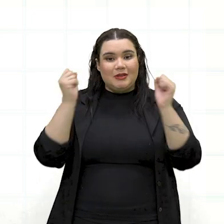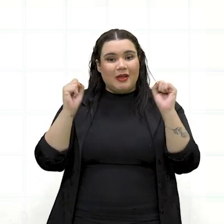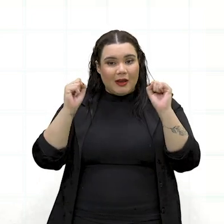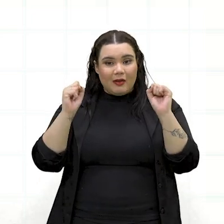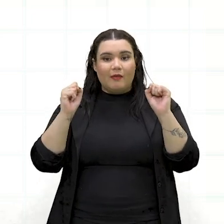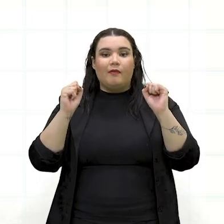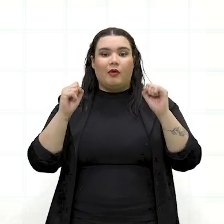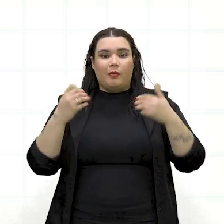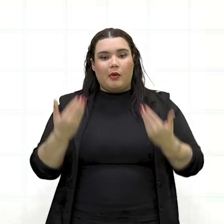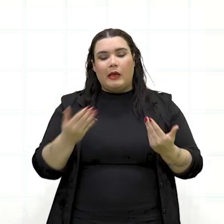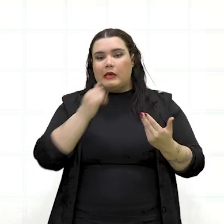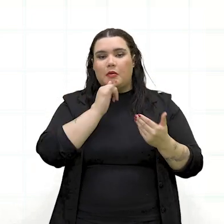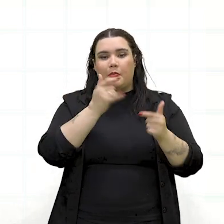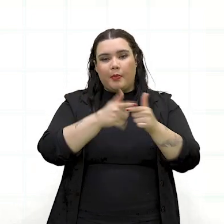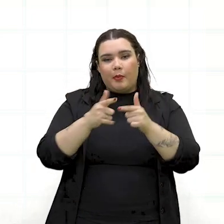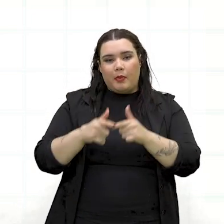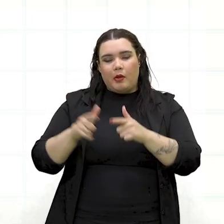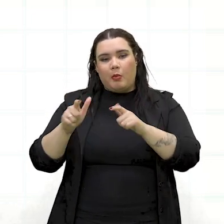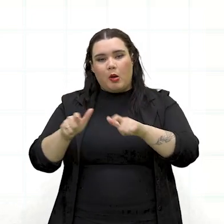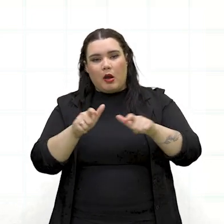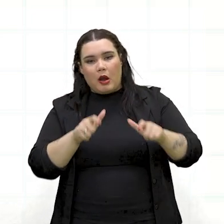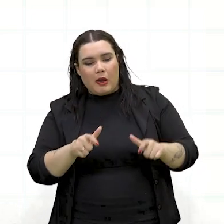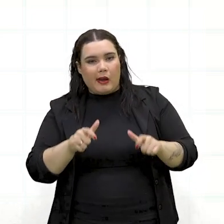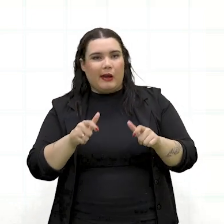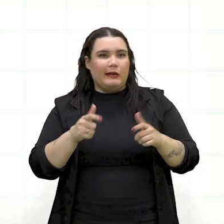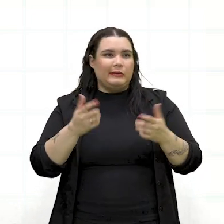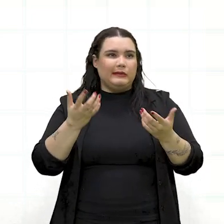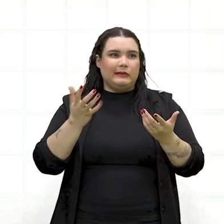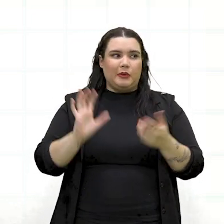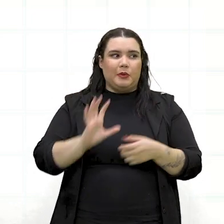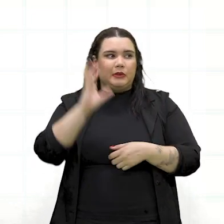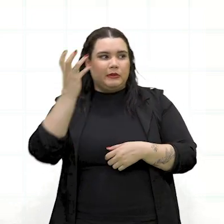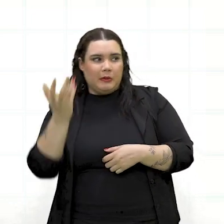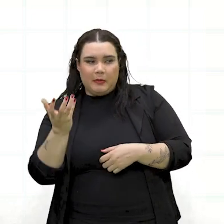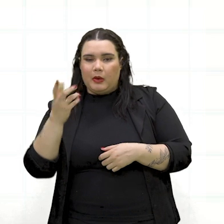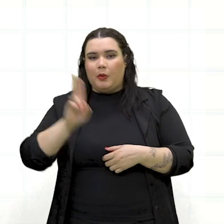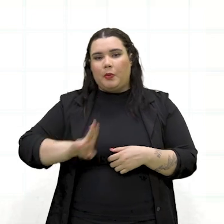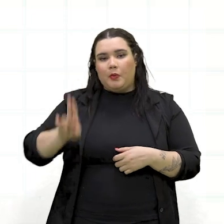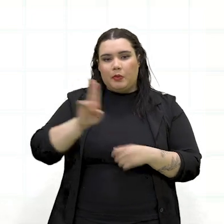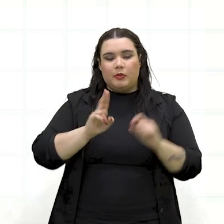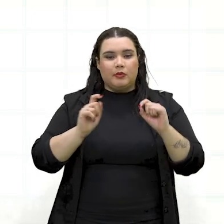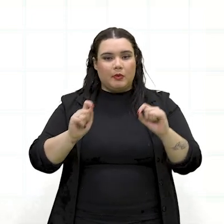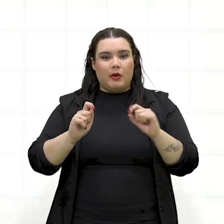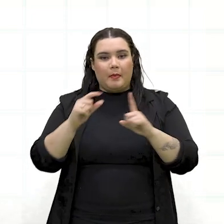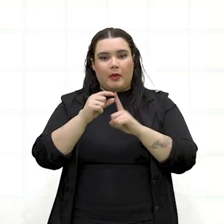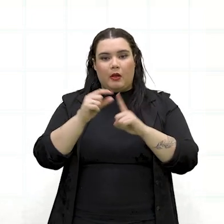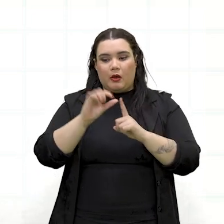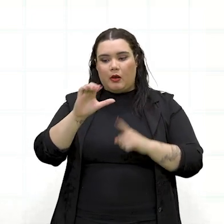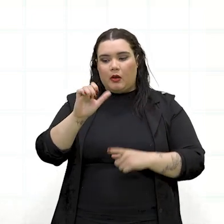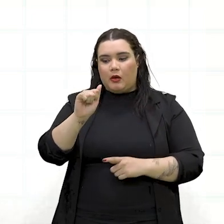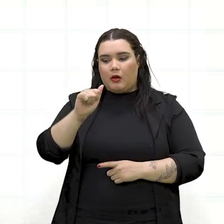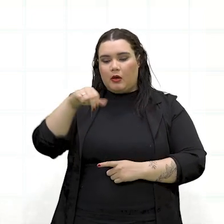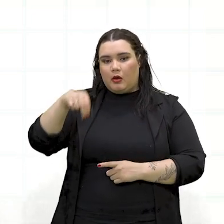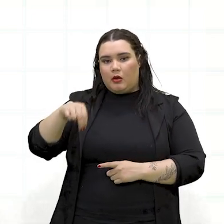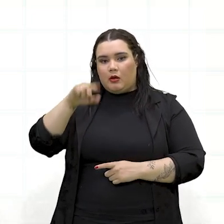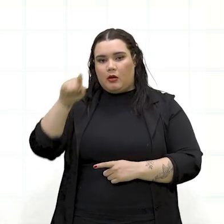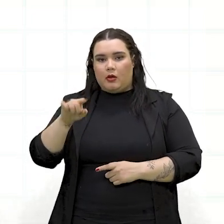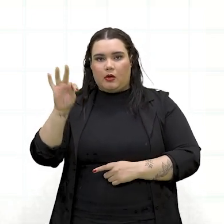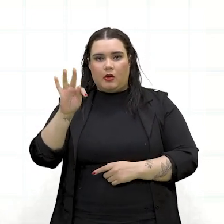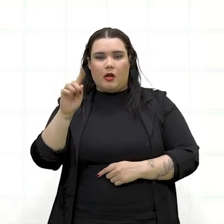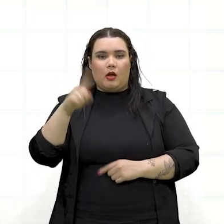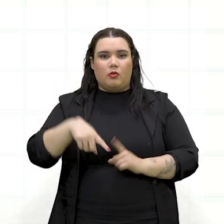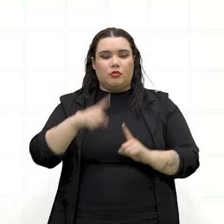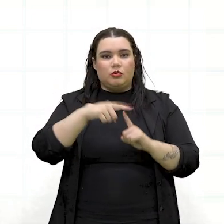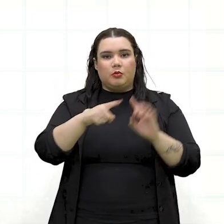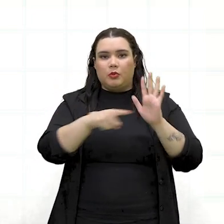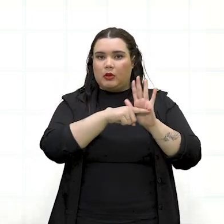limitações físicas, lógicas ou circunstâncias, usaremos can't, que é a forma negativa